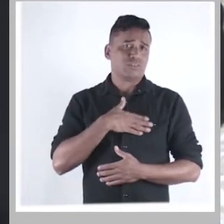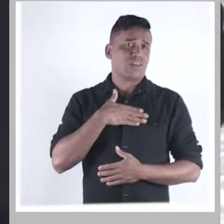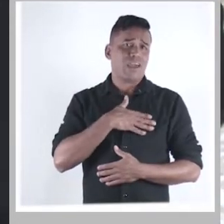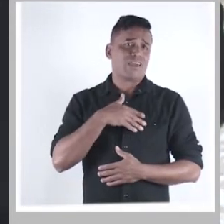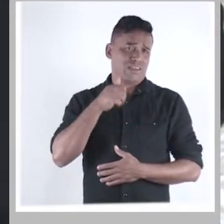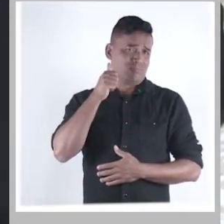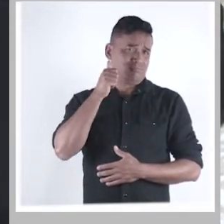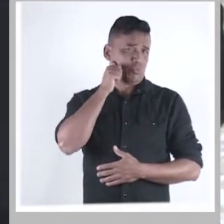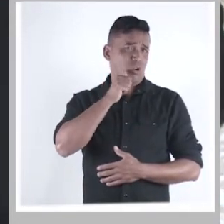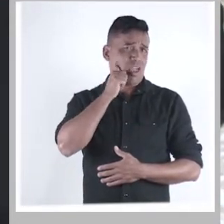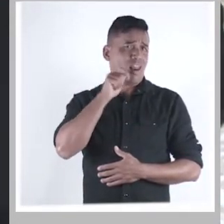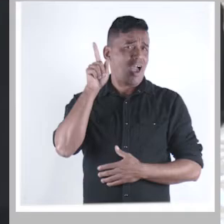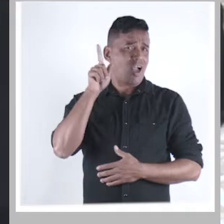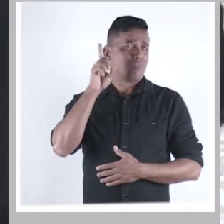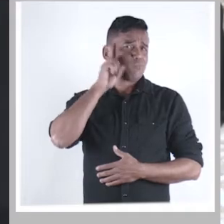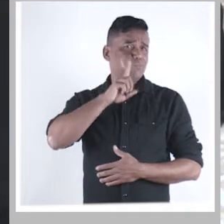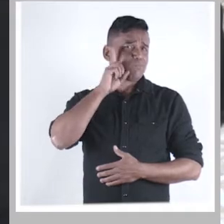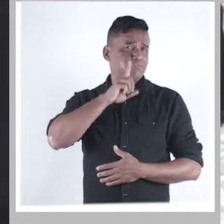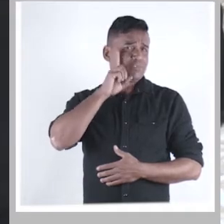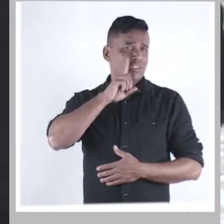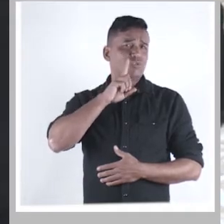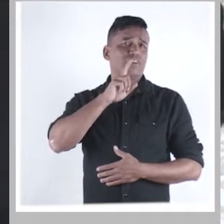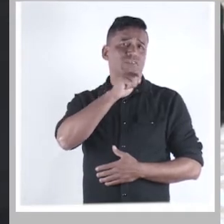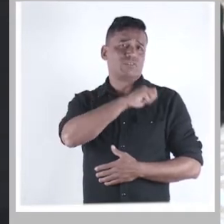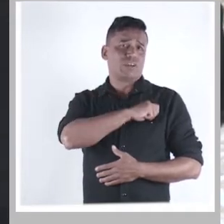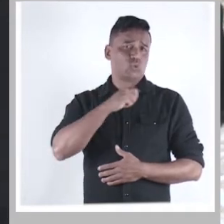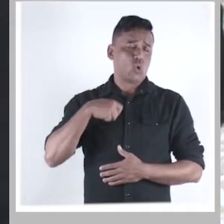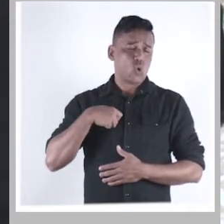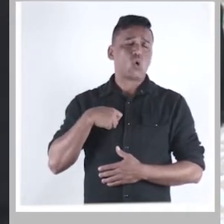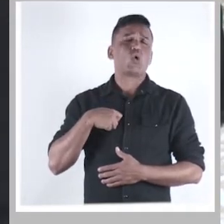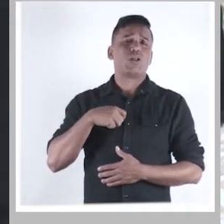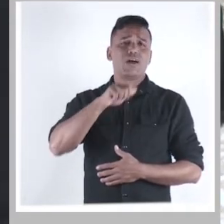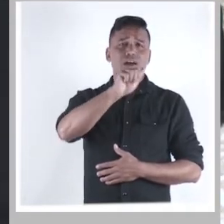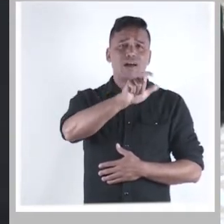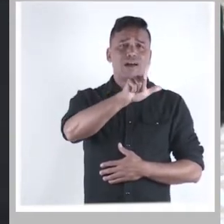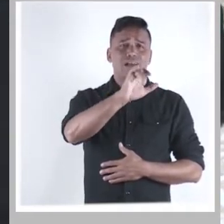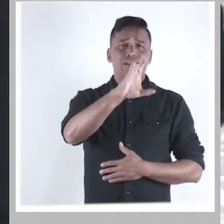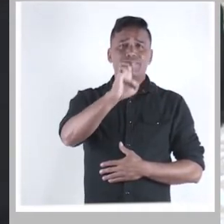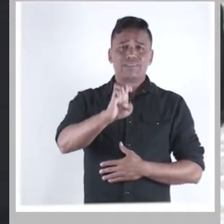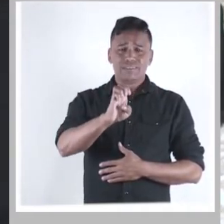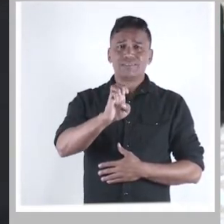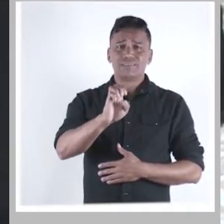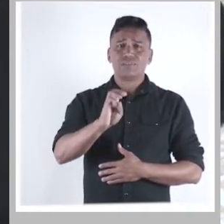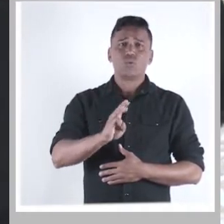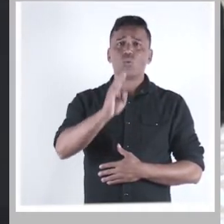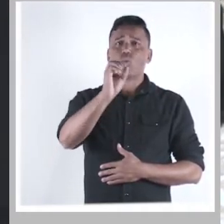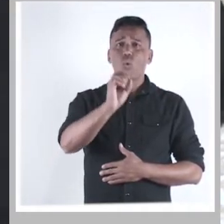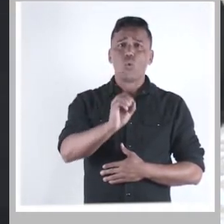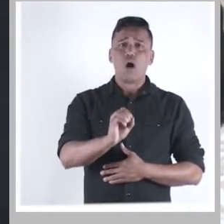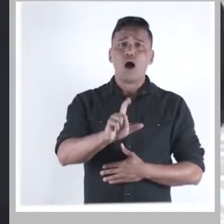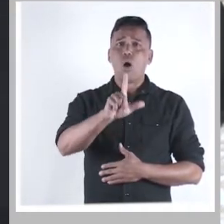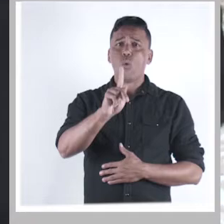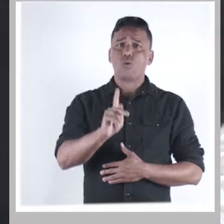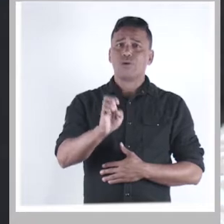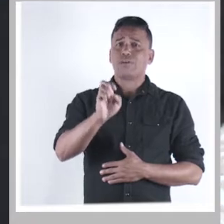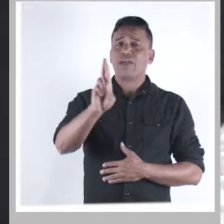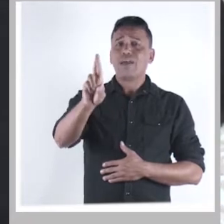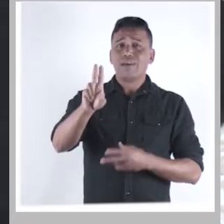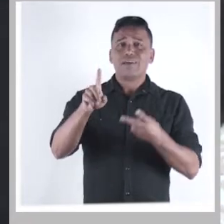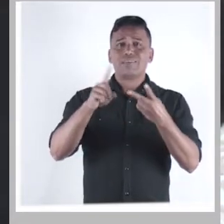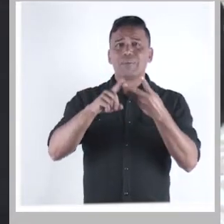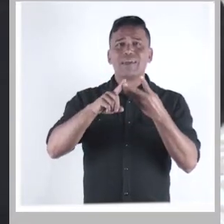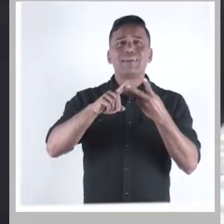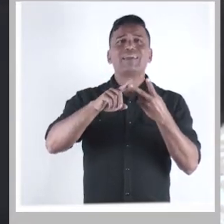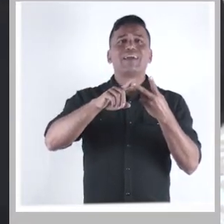Eu gostei muito dessa sua citação da Alice Walker, né? E esse ensaio é uma tradução da Stephanie Borges, sim,